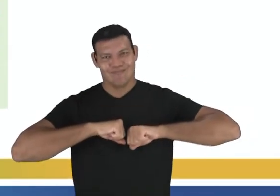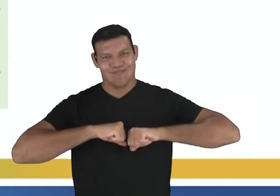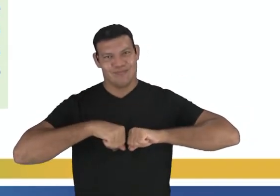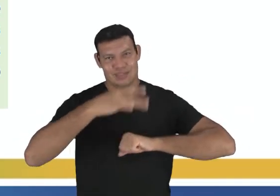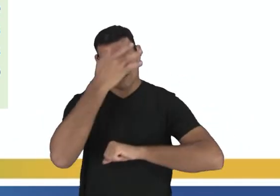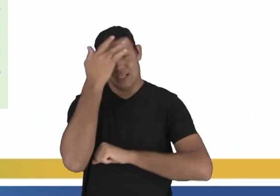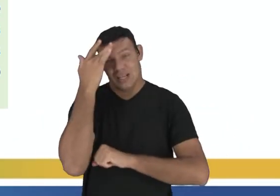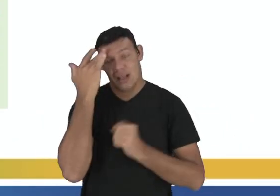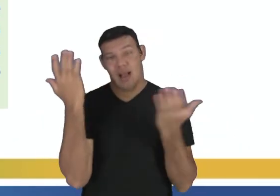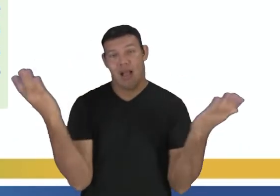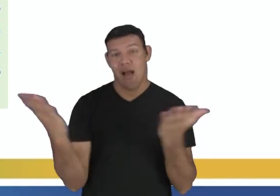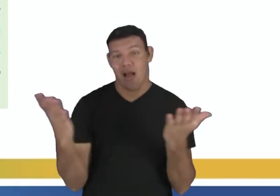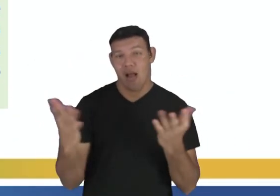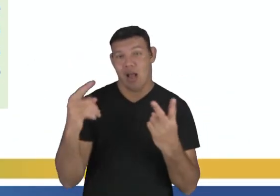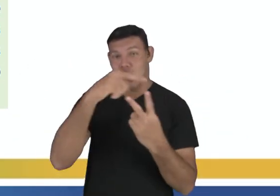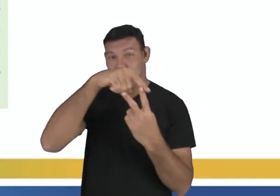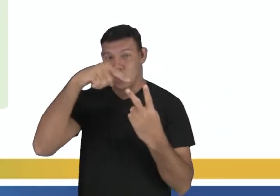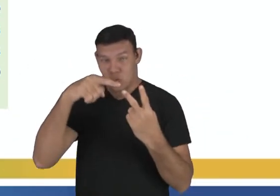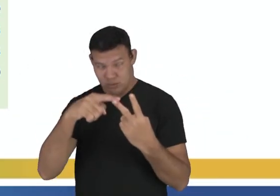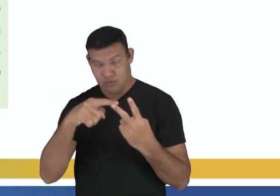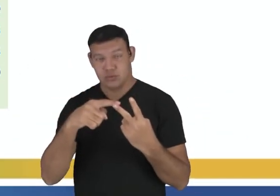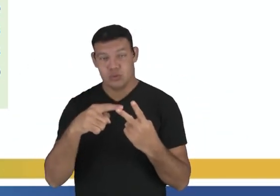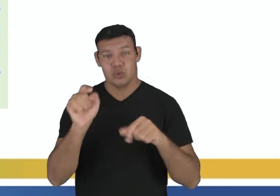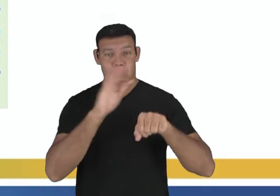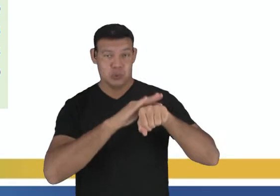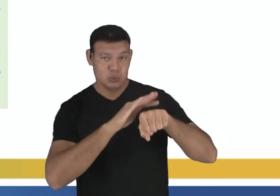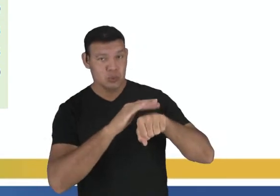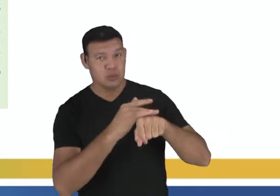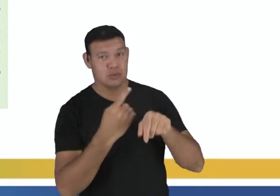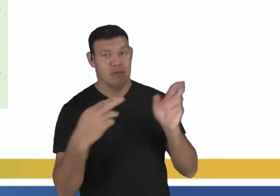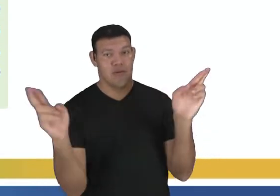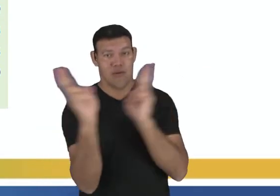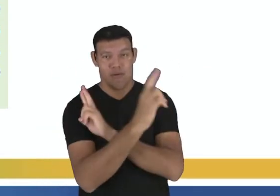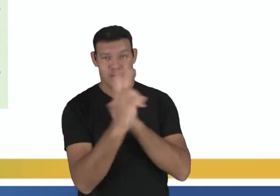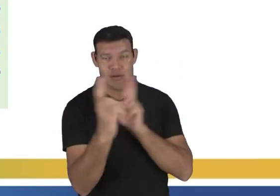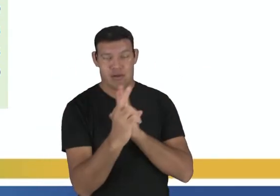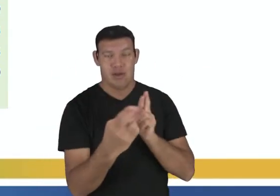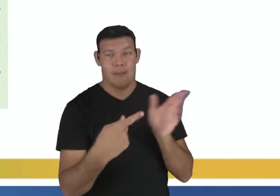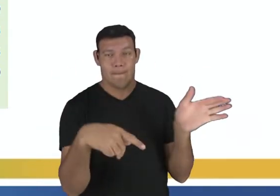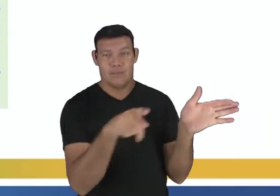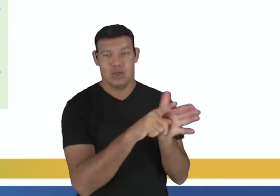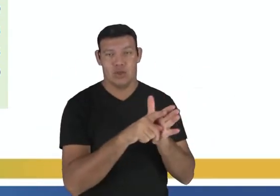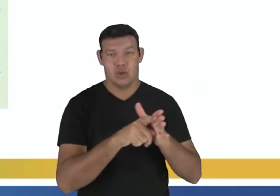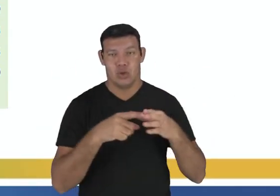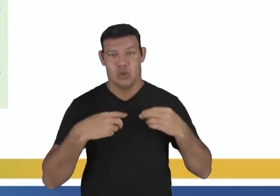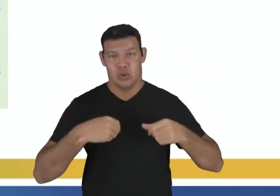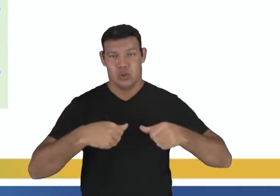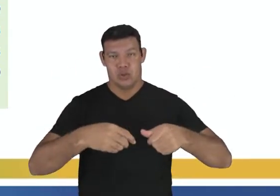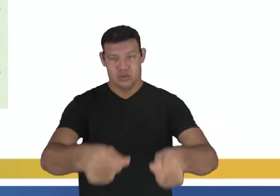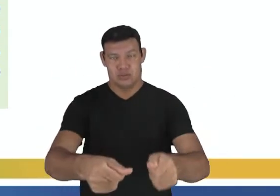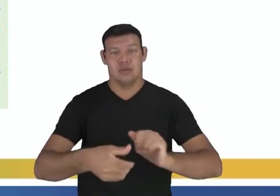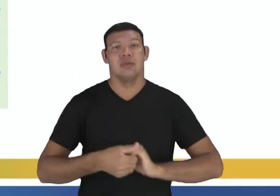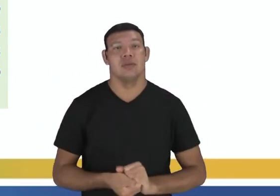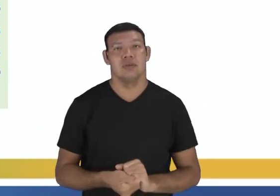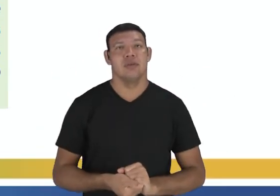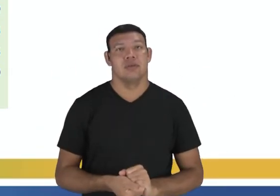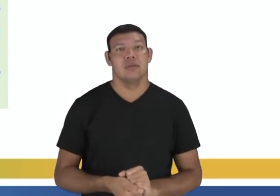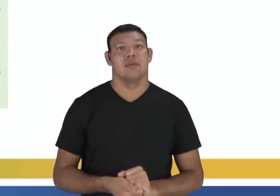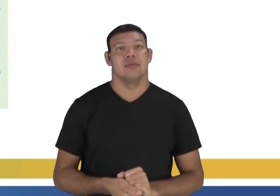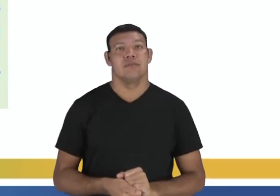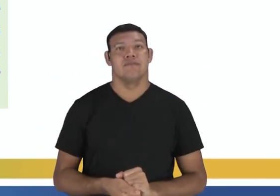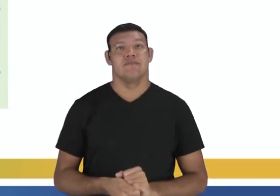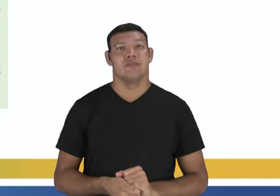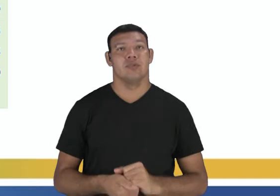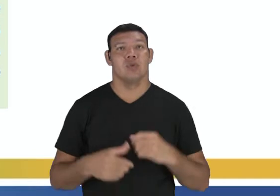tá? E agora nós vamos ver aí duas doenças que são veiculadas pelo solo, tá bom? Acompanhe comigo na telinha. As doenças transmitidas